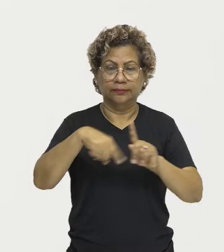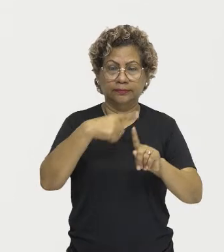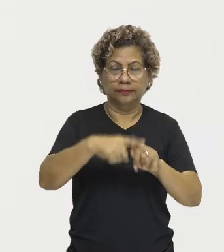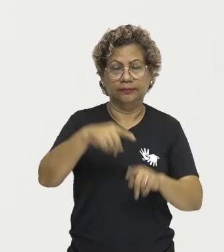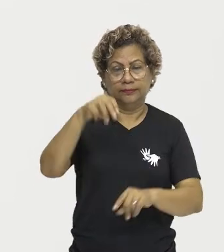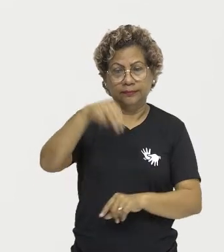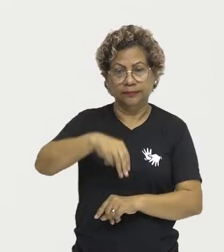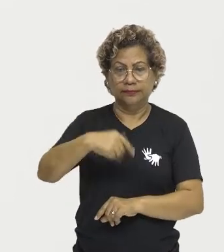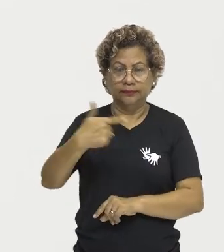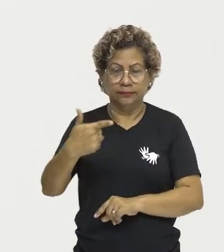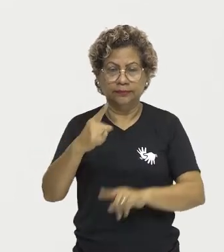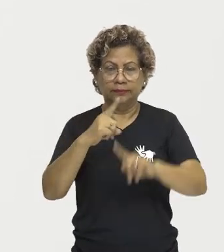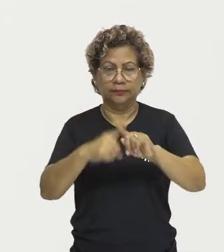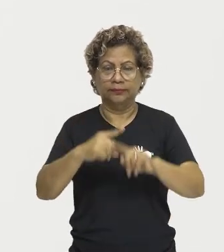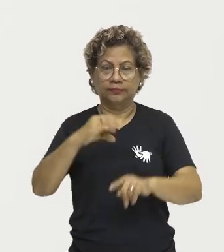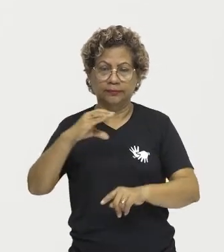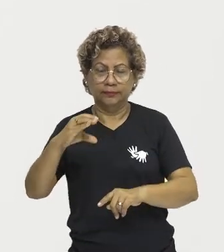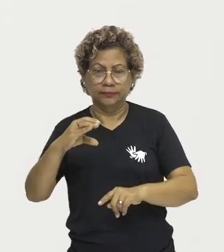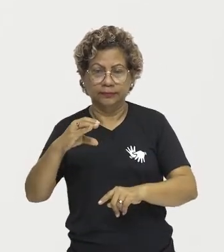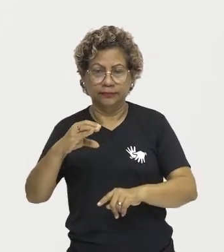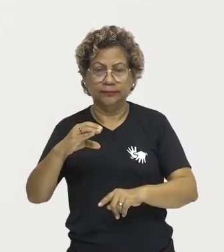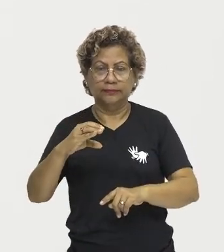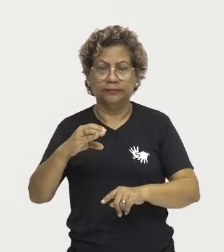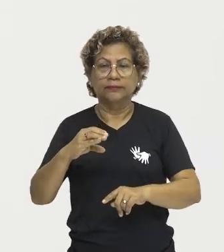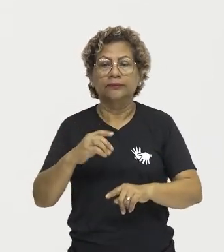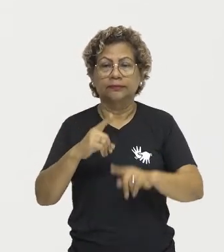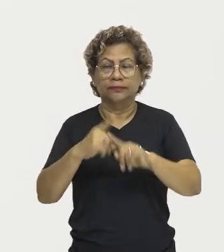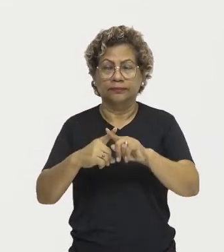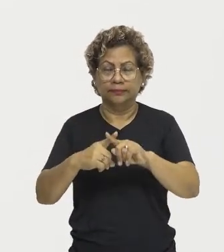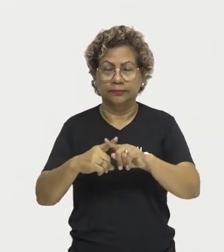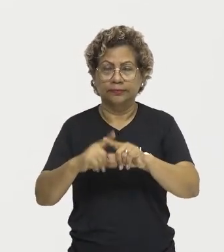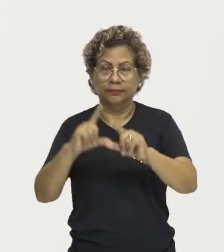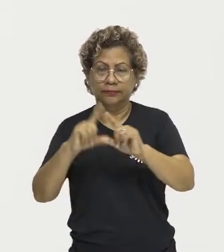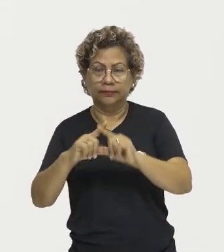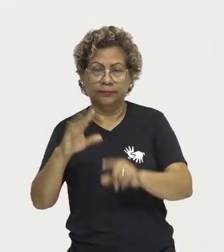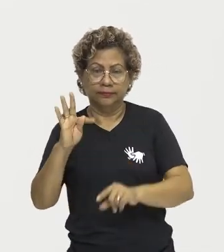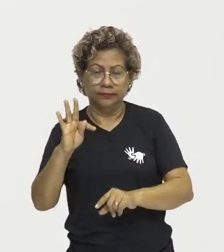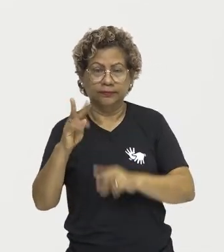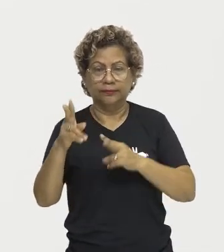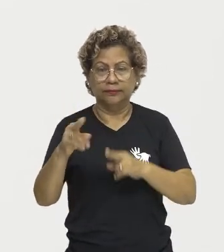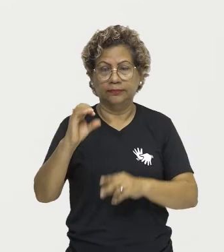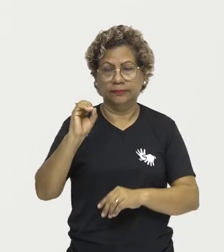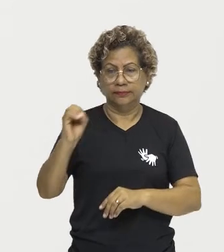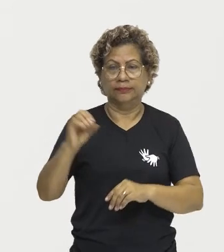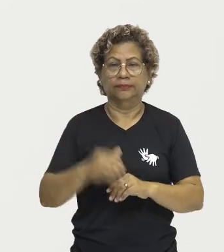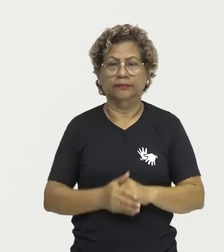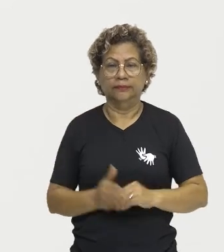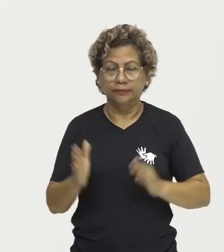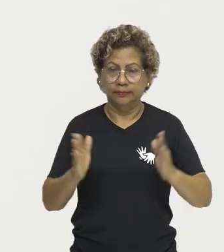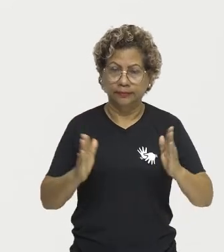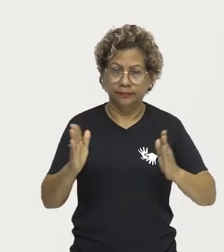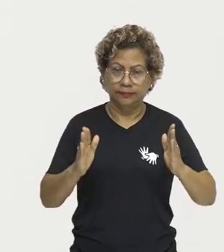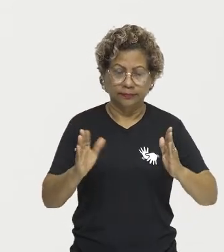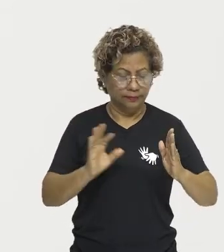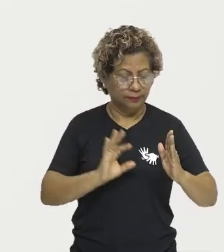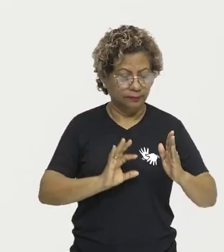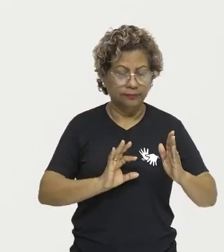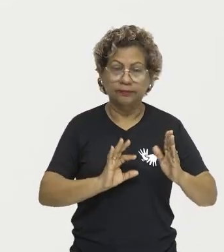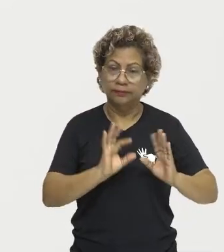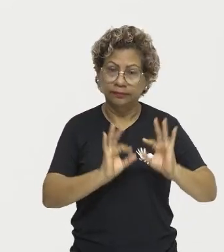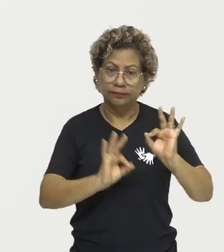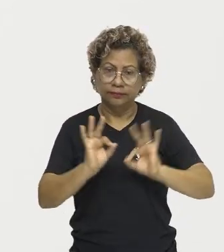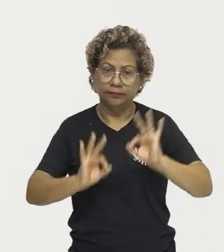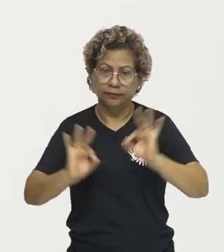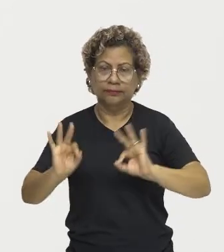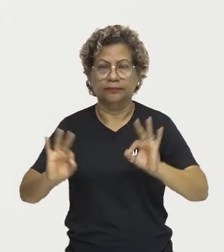substitui os dados que nós colocamos. 1000 vezes 1, entre parênteses, porque é a variação de